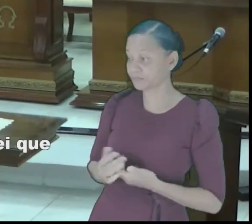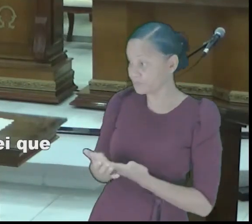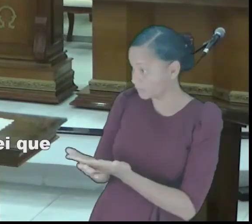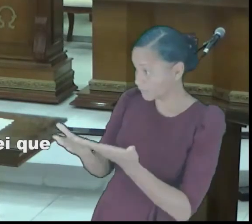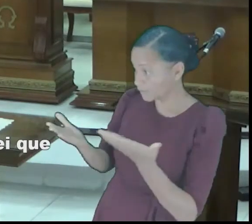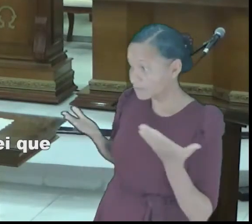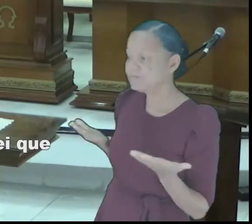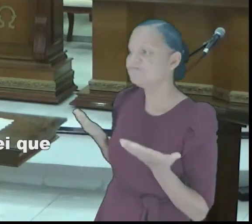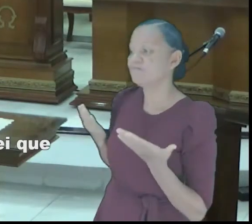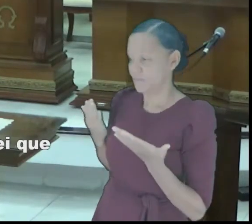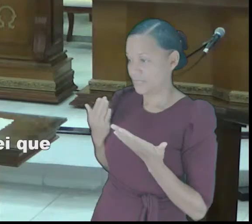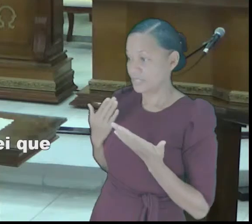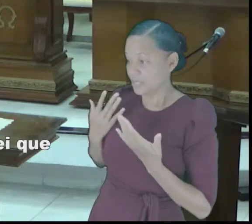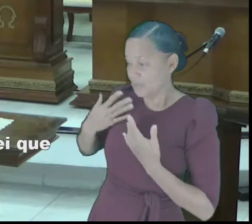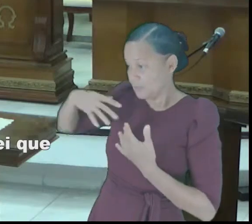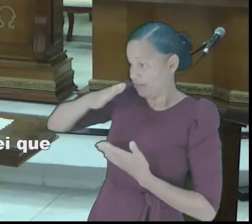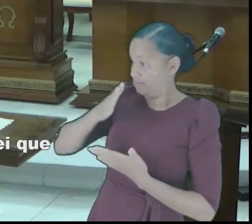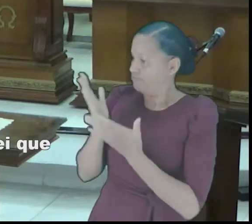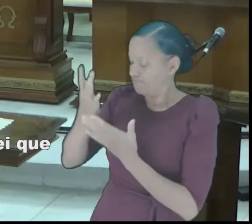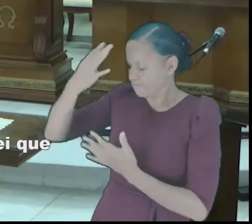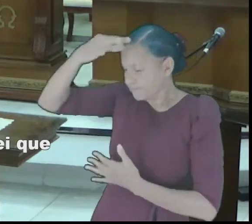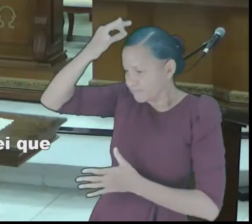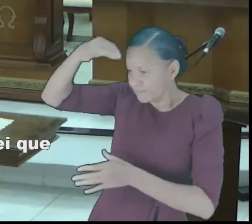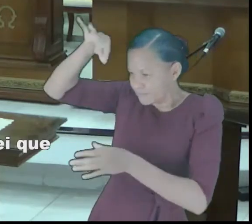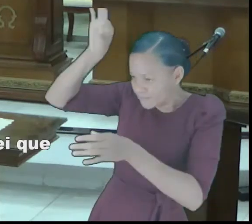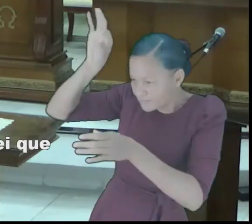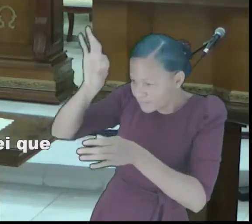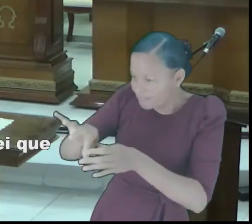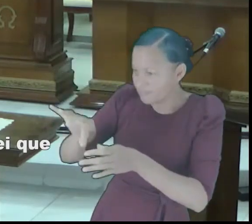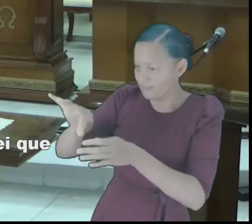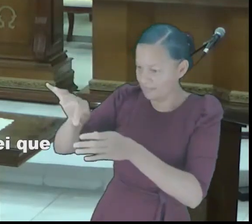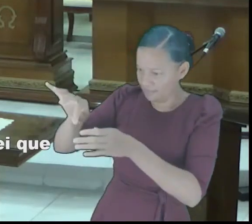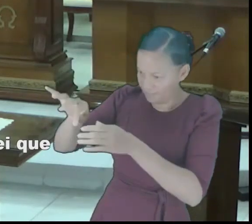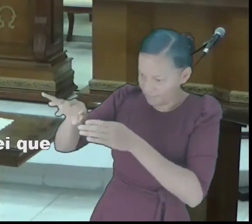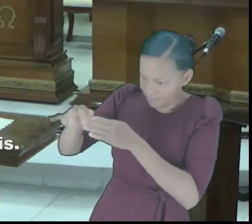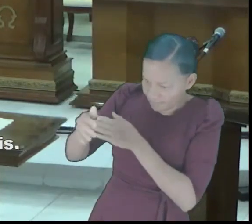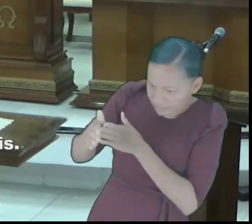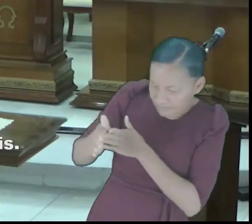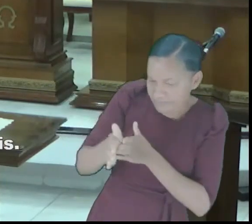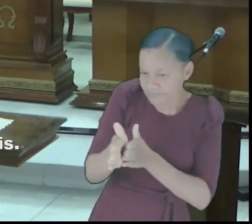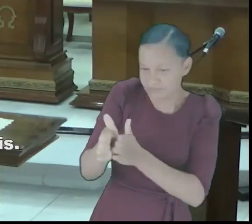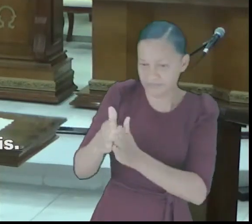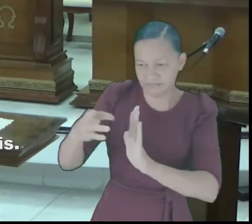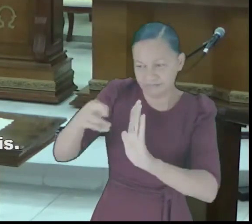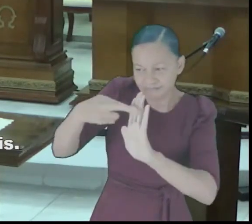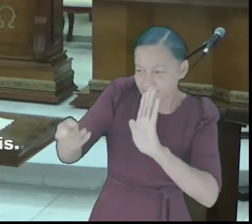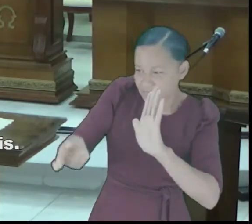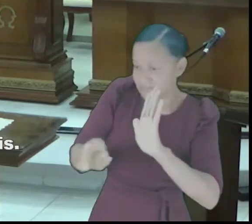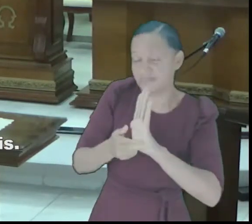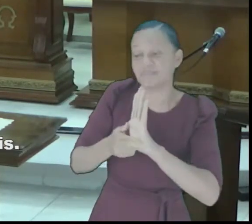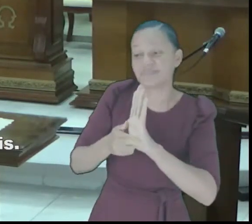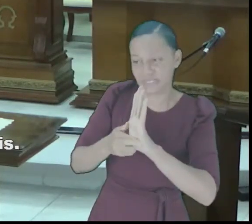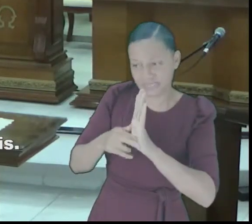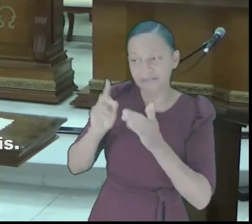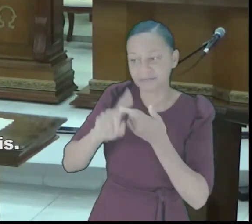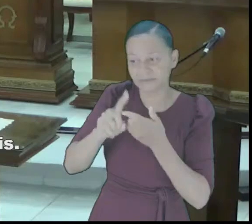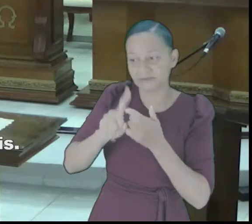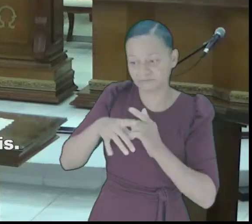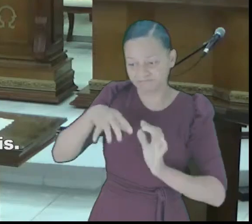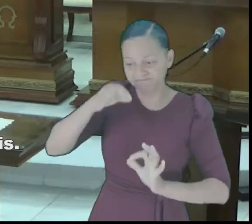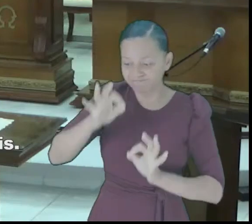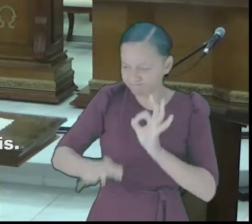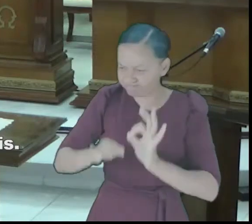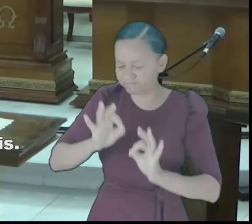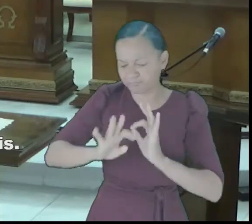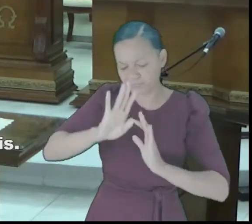meu espírito, e farei que andeis nos meus estatutos, e guardeis os meus